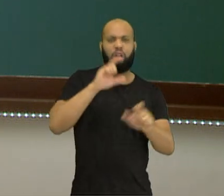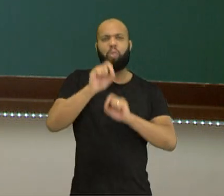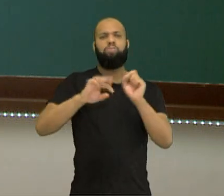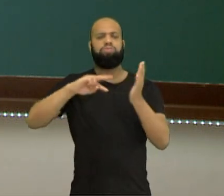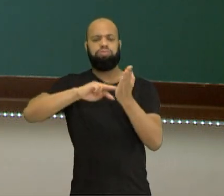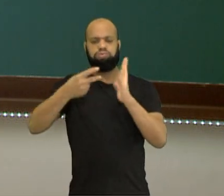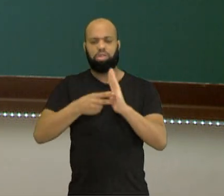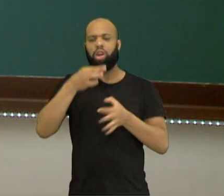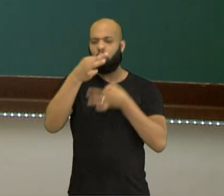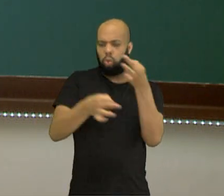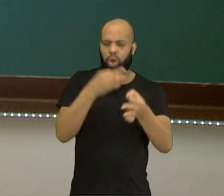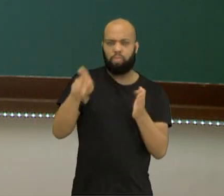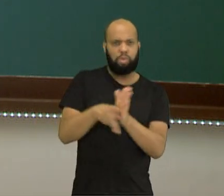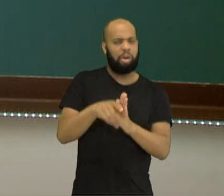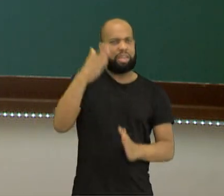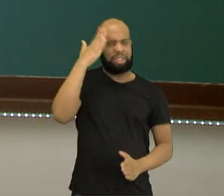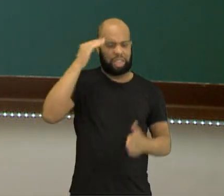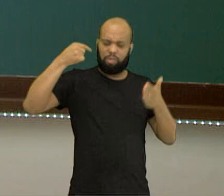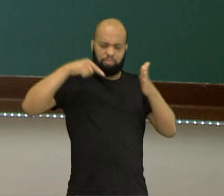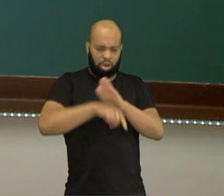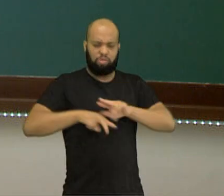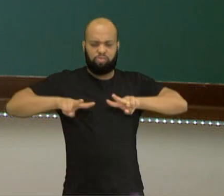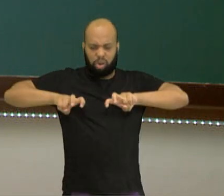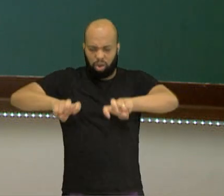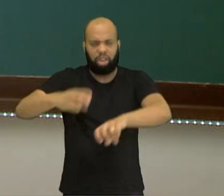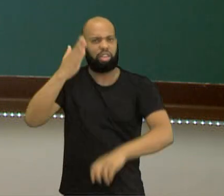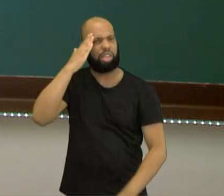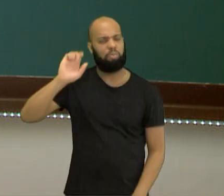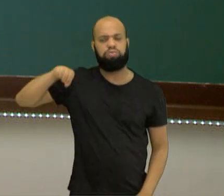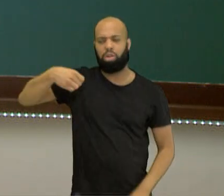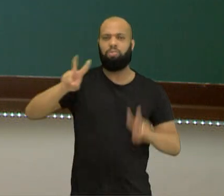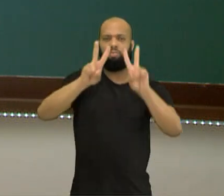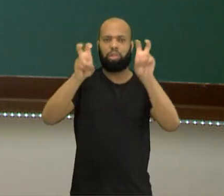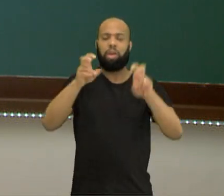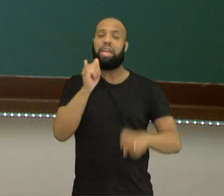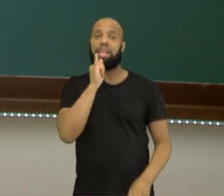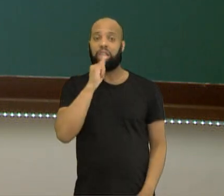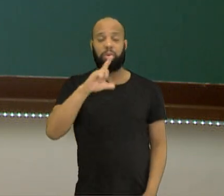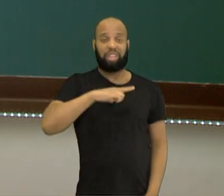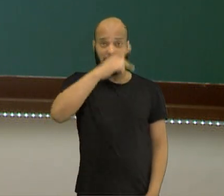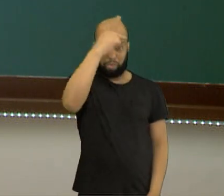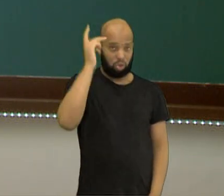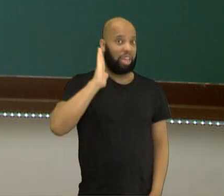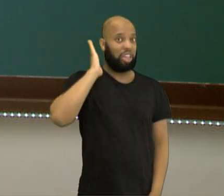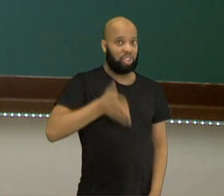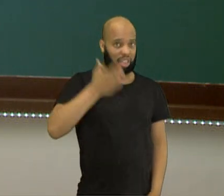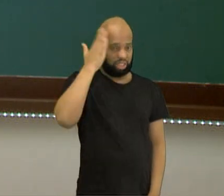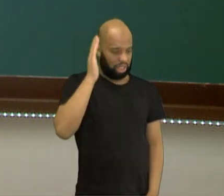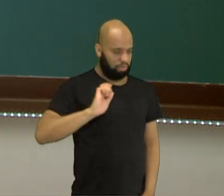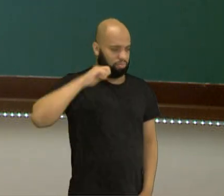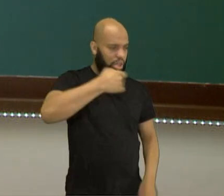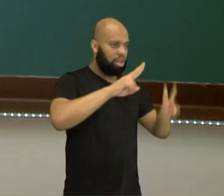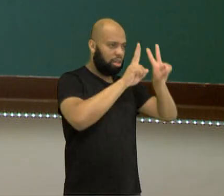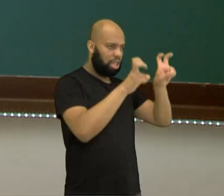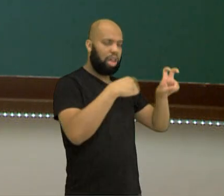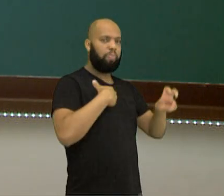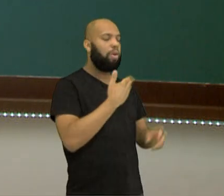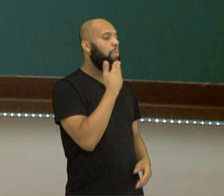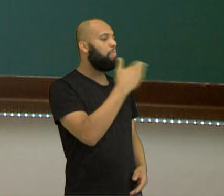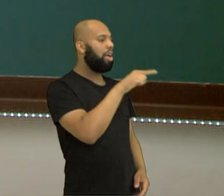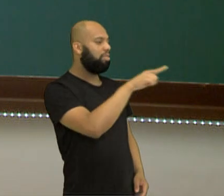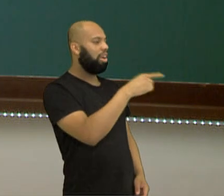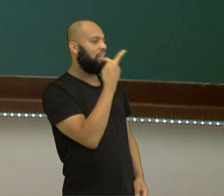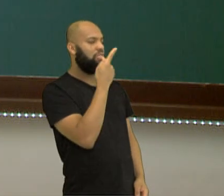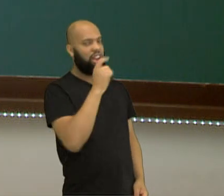esse argumento de autoridade? Eu trago a fala de alguém que domina determinado assunto.